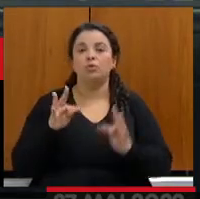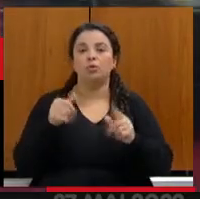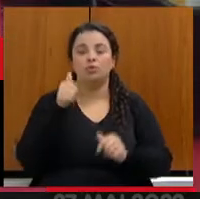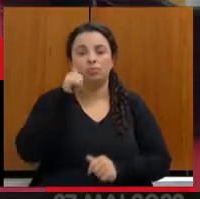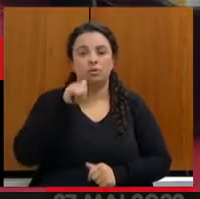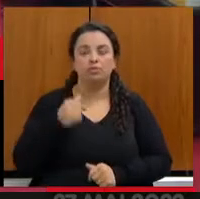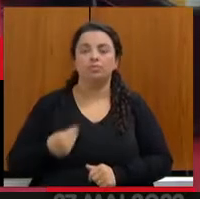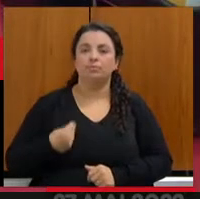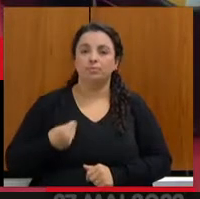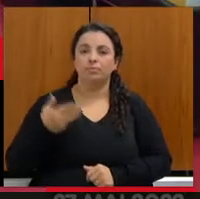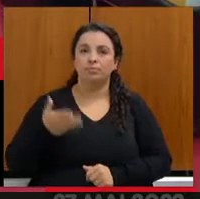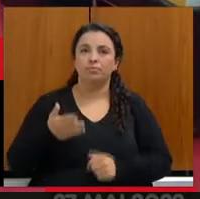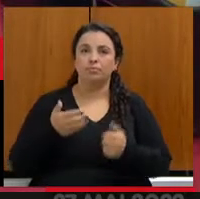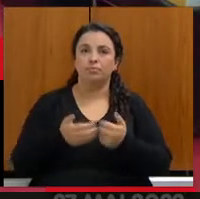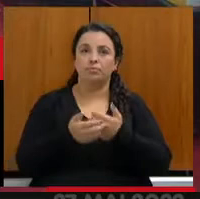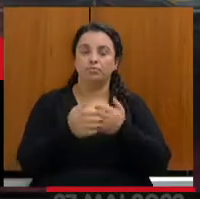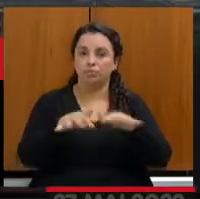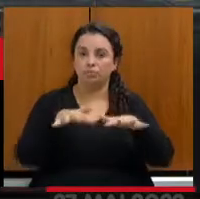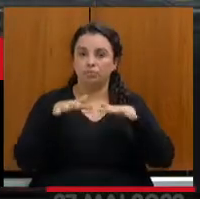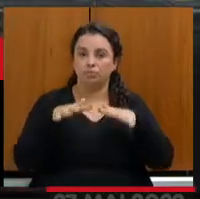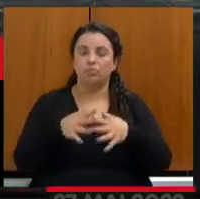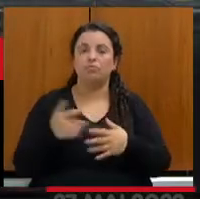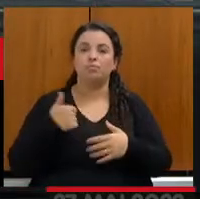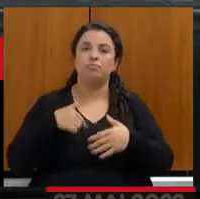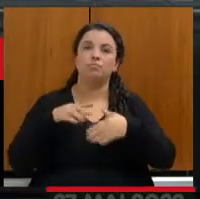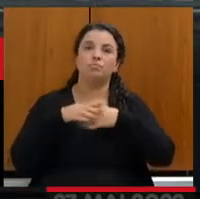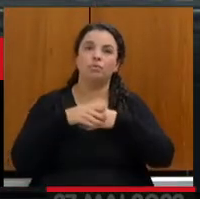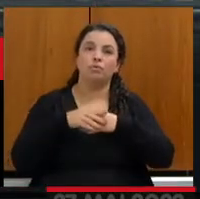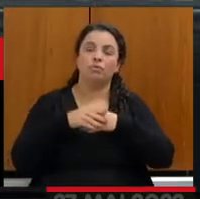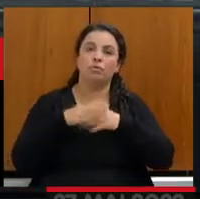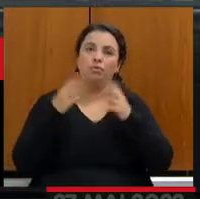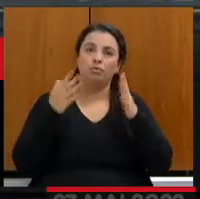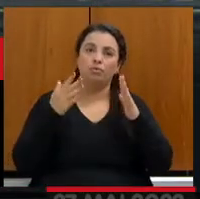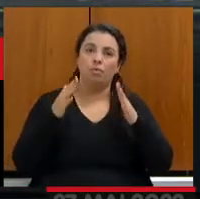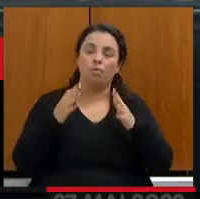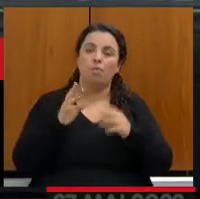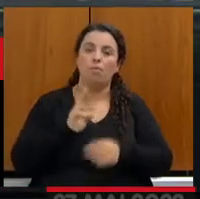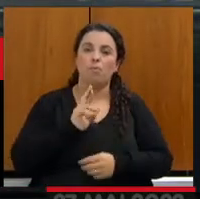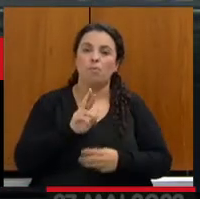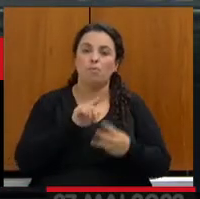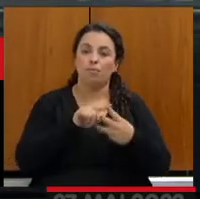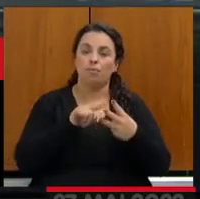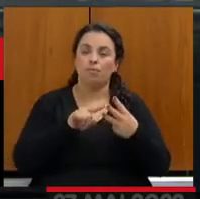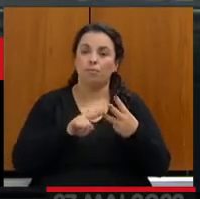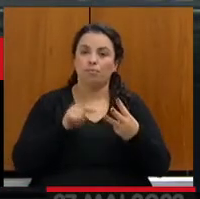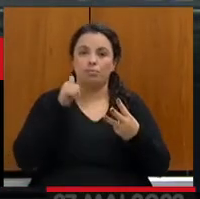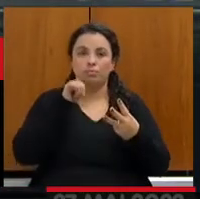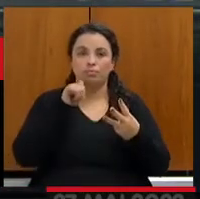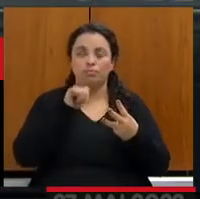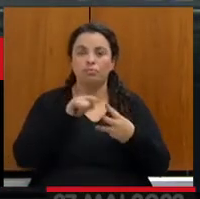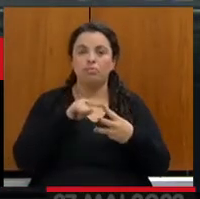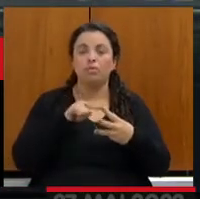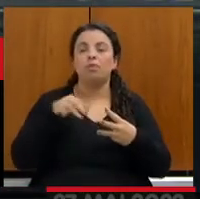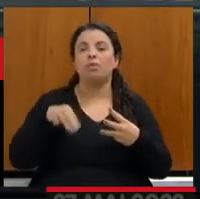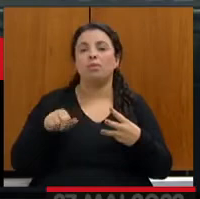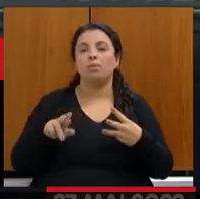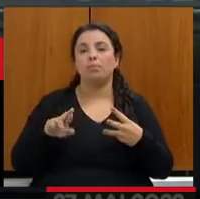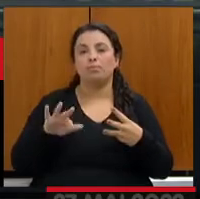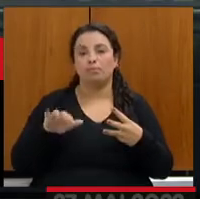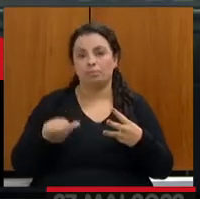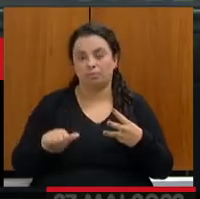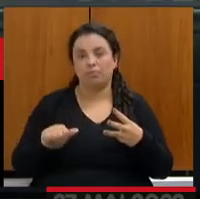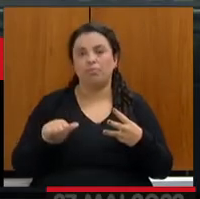que eu gostaria de saudar nas pessoas de três mulheres a Marta Célia